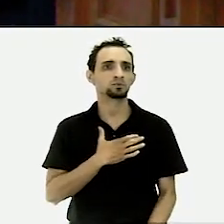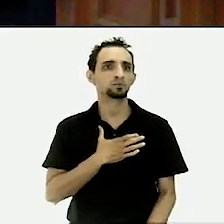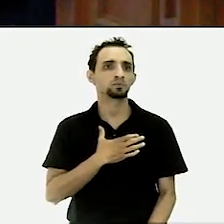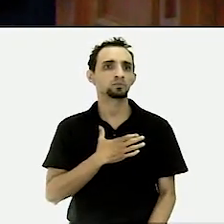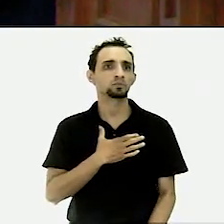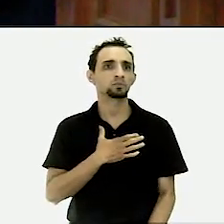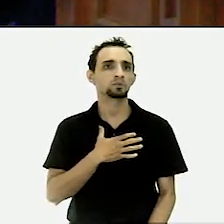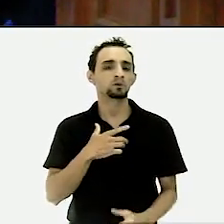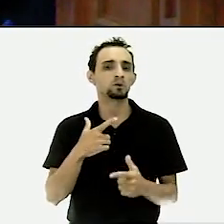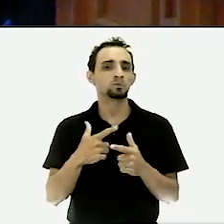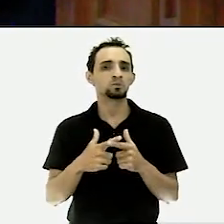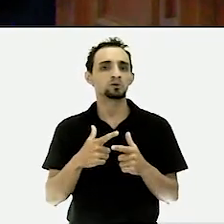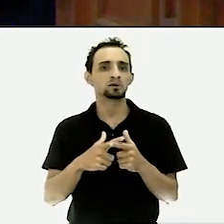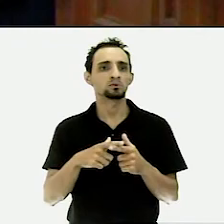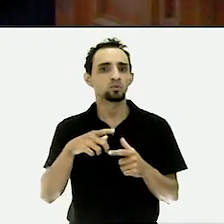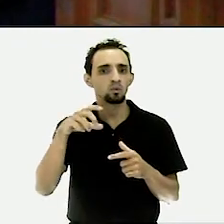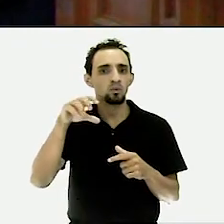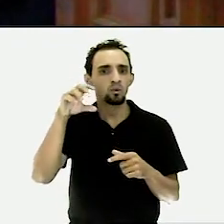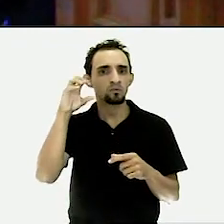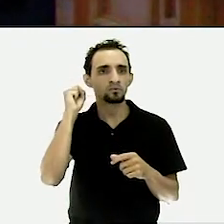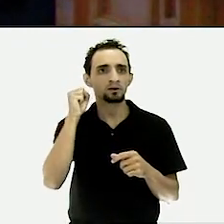ouvido e sendo aí